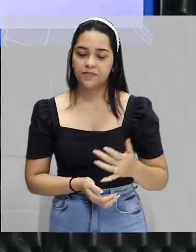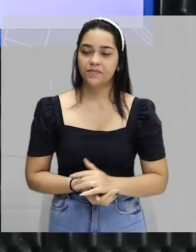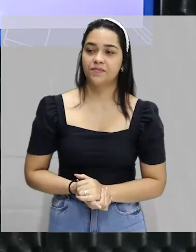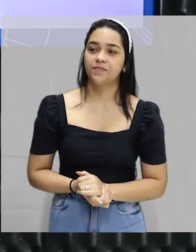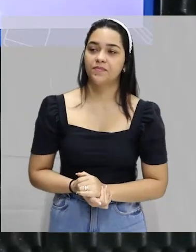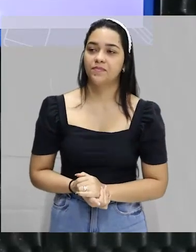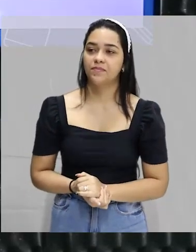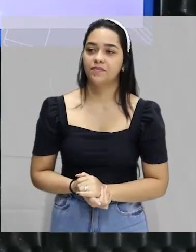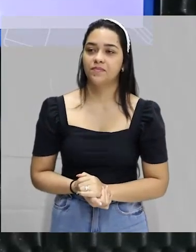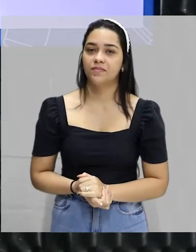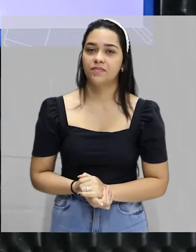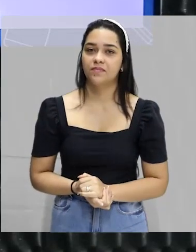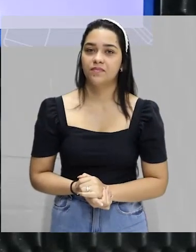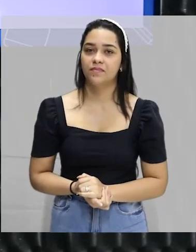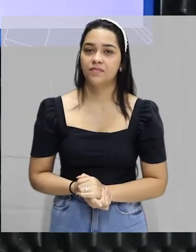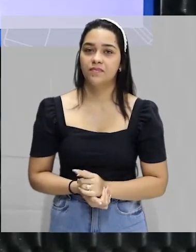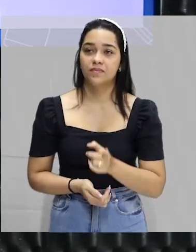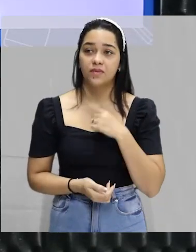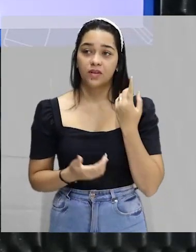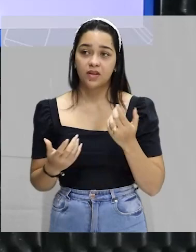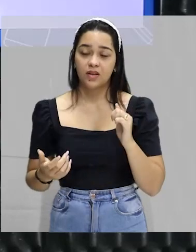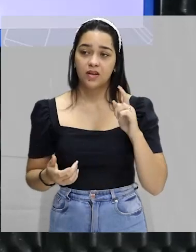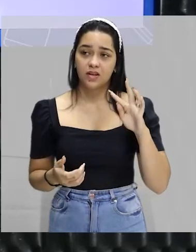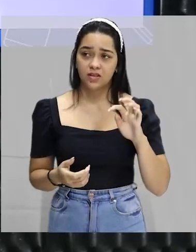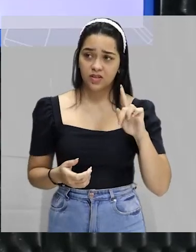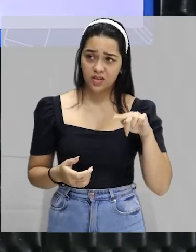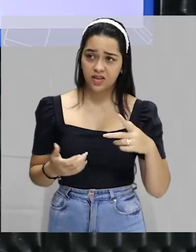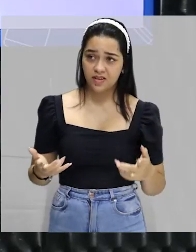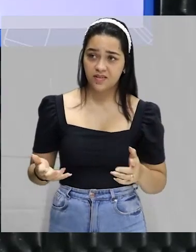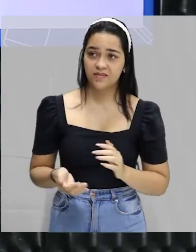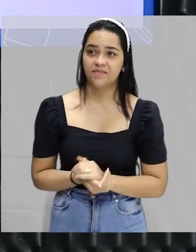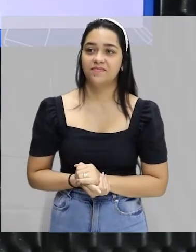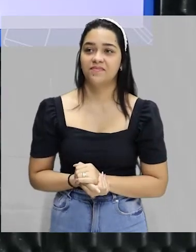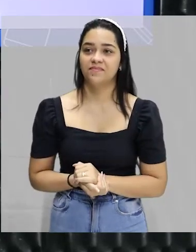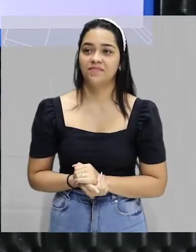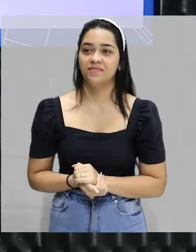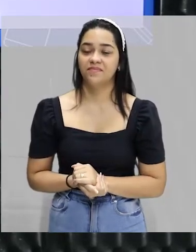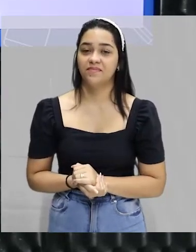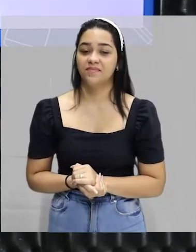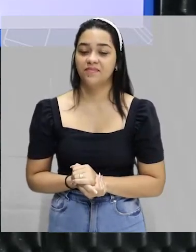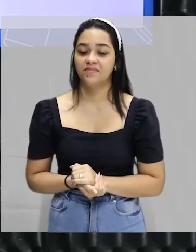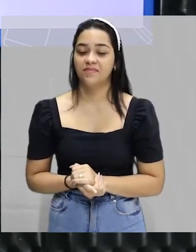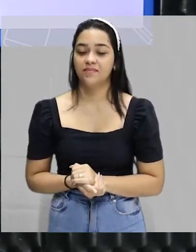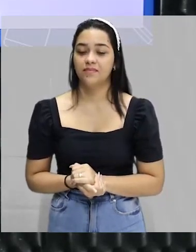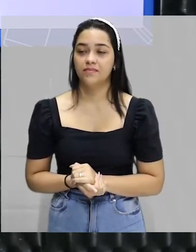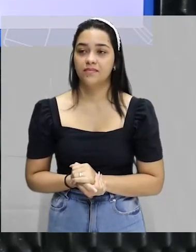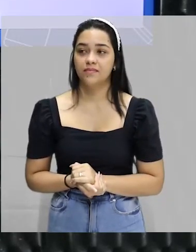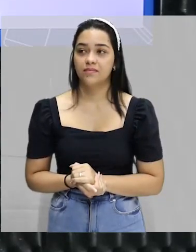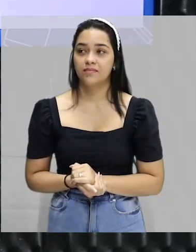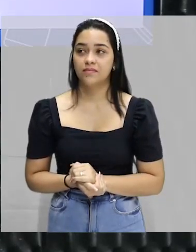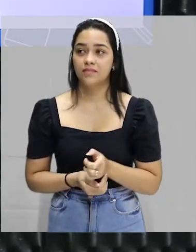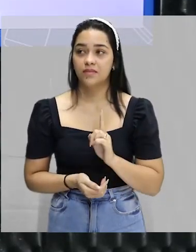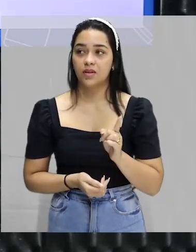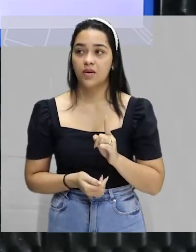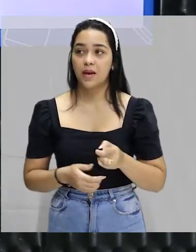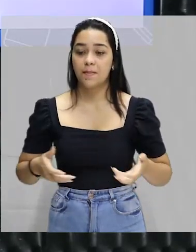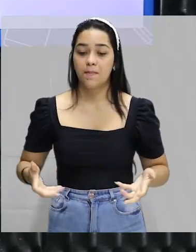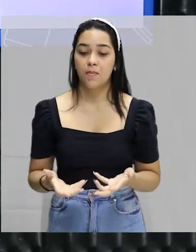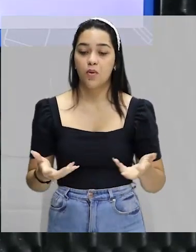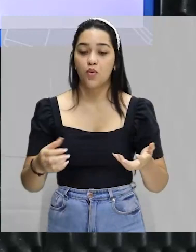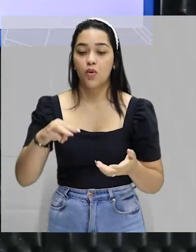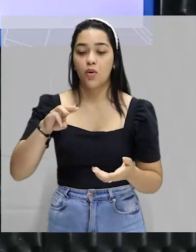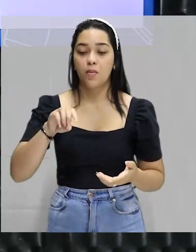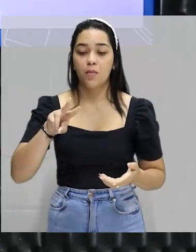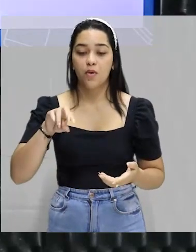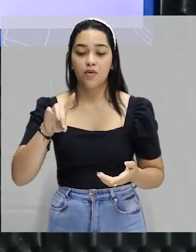bem-estar. A gente está passiva? Será que é, gente? Pegadinha. Isso aqui não é movido.